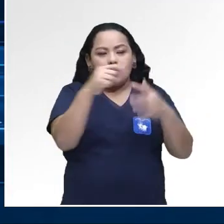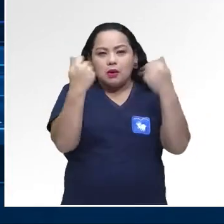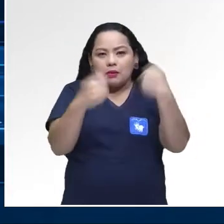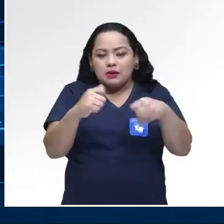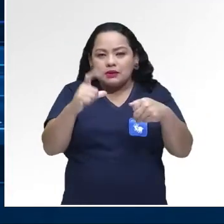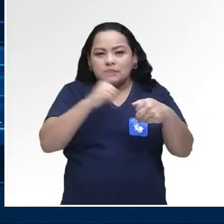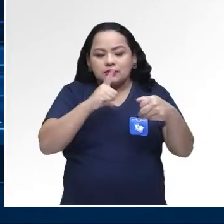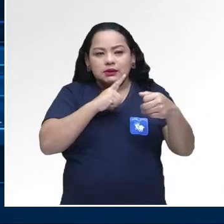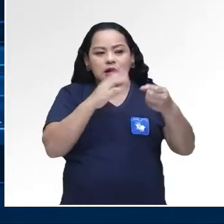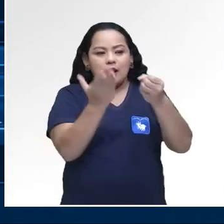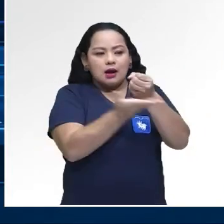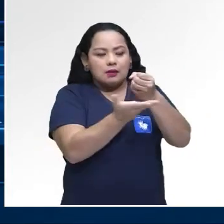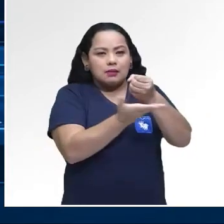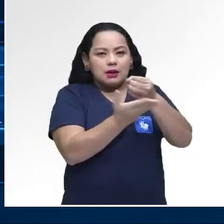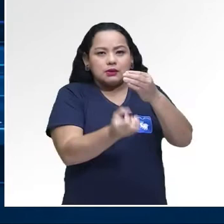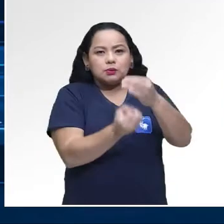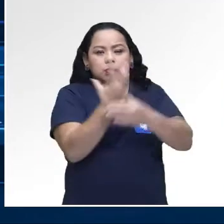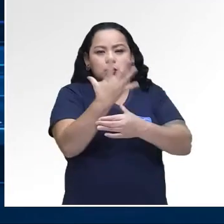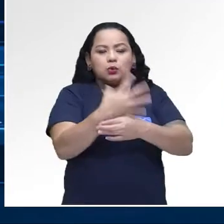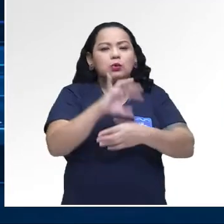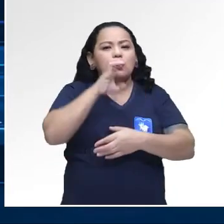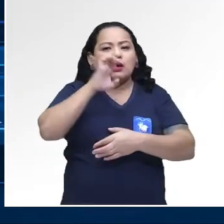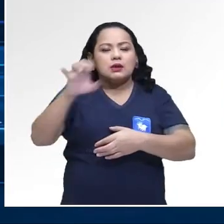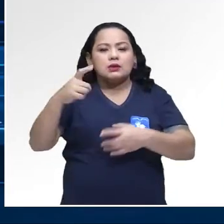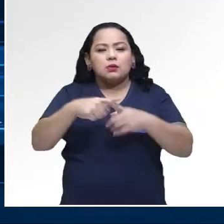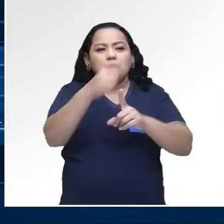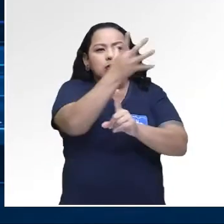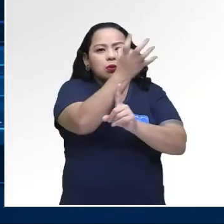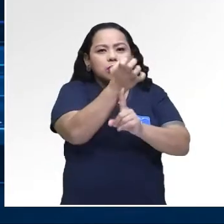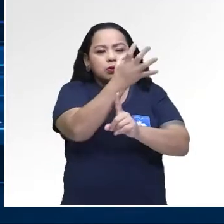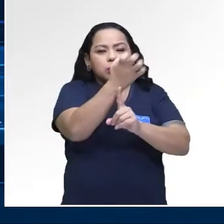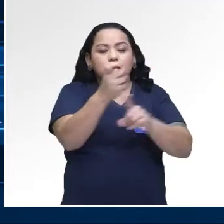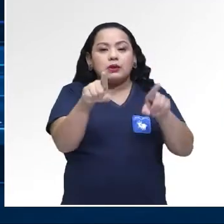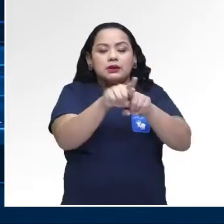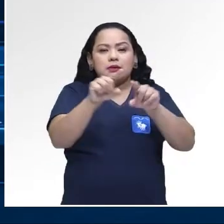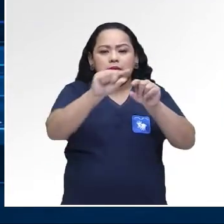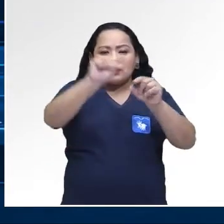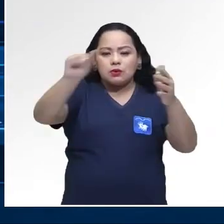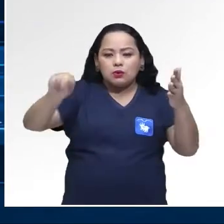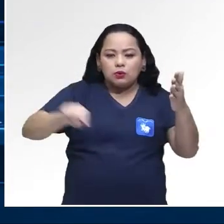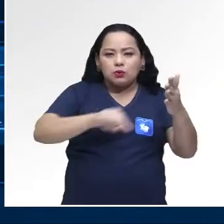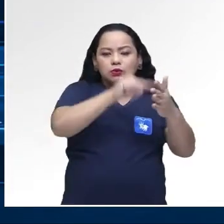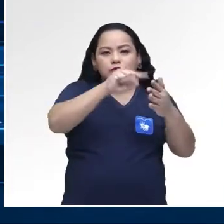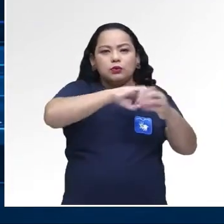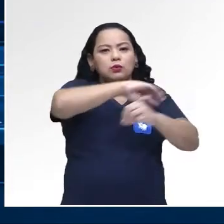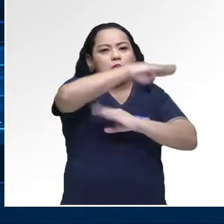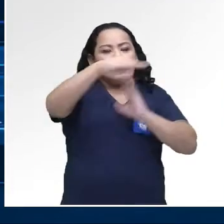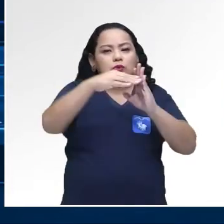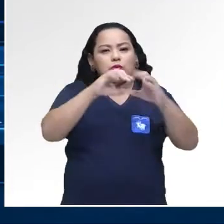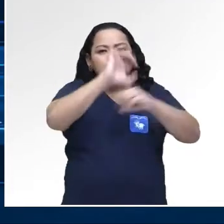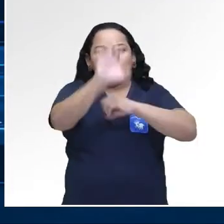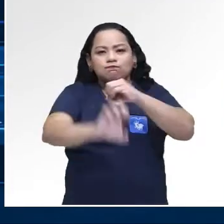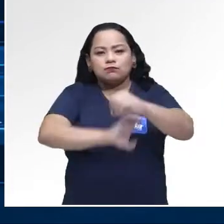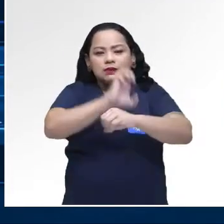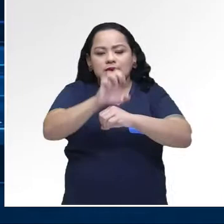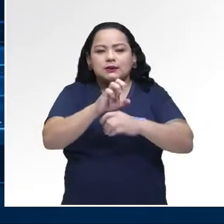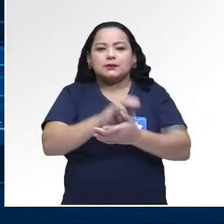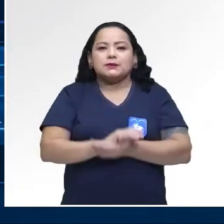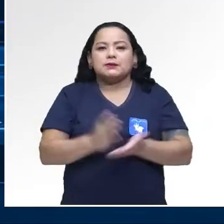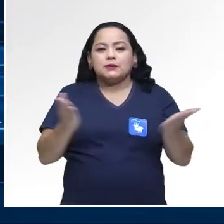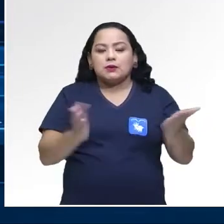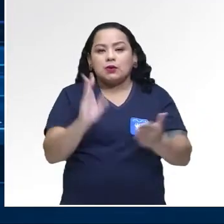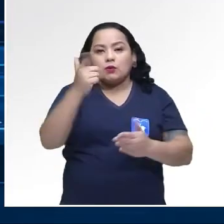fonte geradora, né? A que vai consumir energia e o fio que vai conduzir todos esses elétrons. E aí a gente vai observar uma